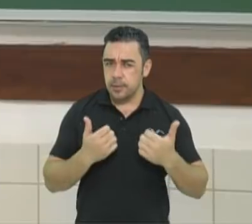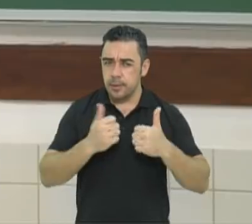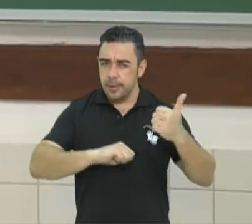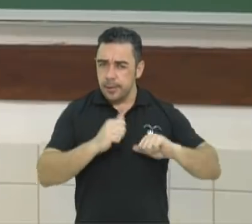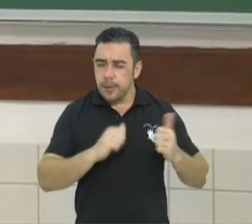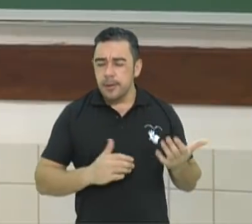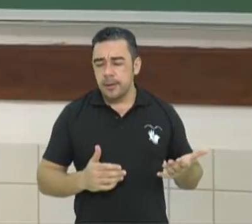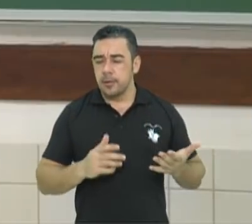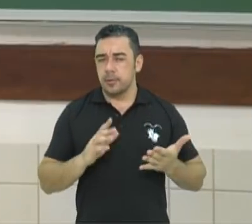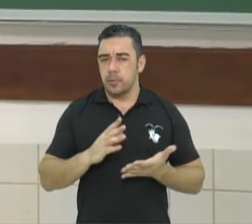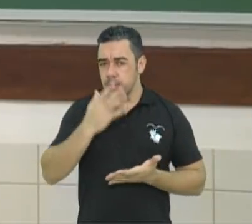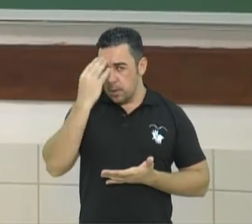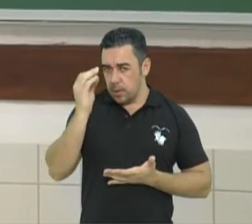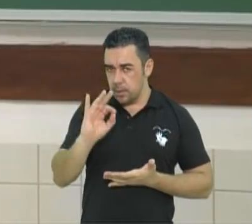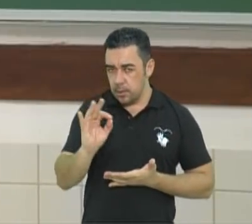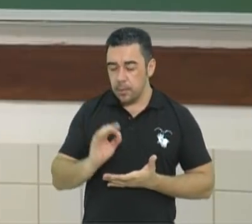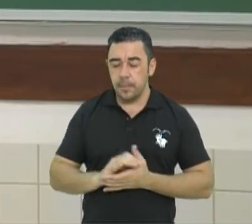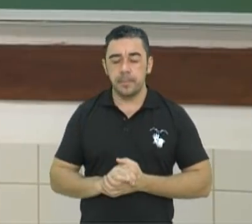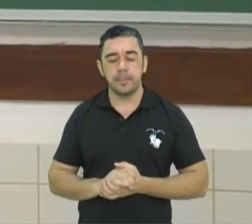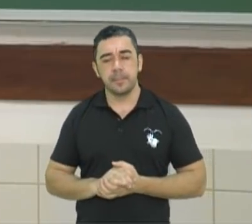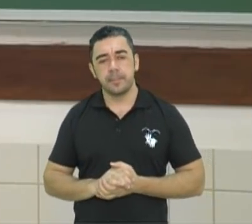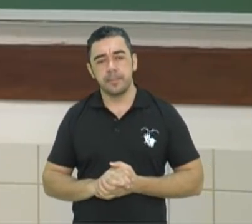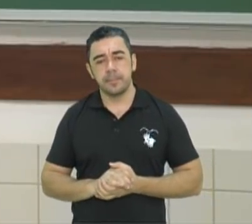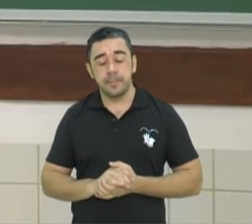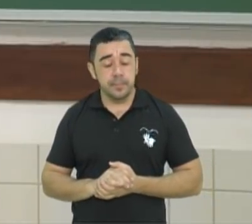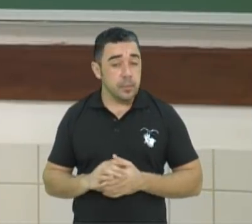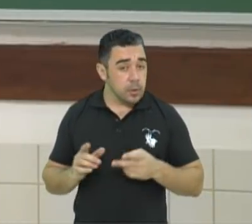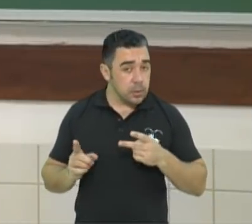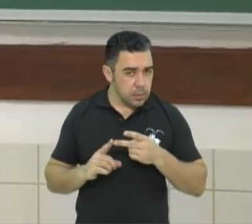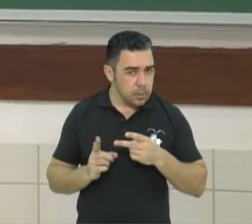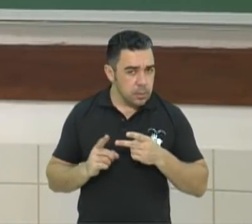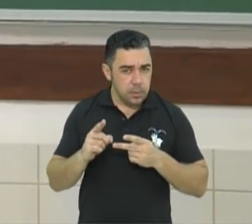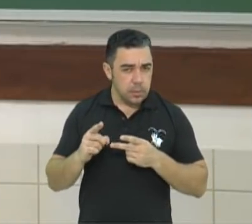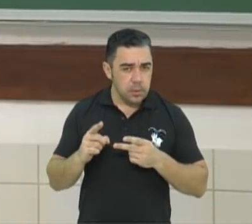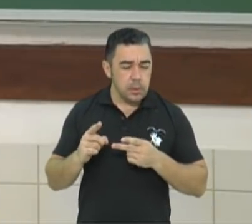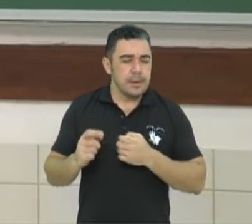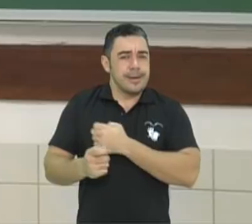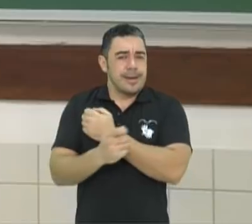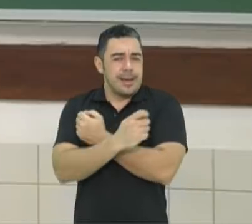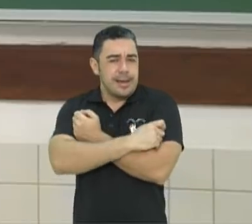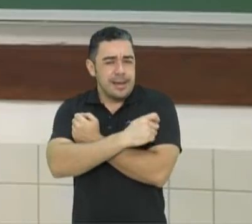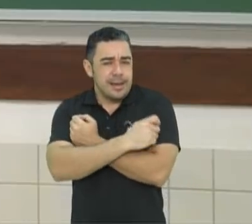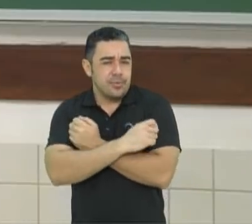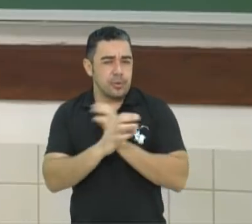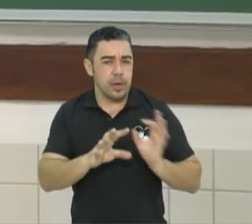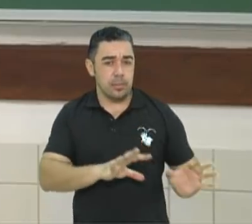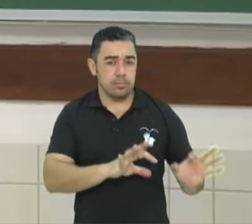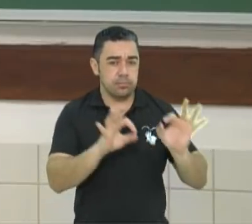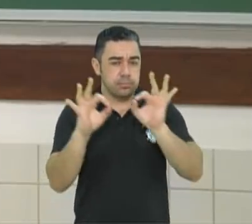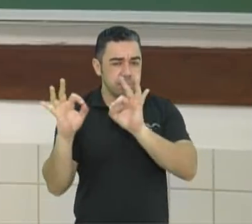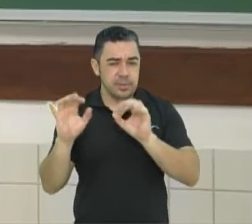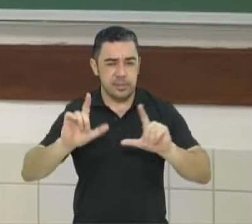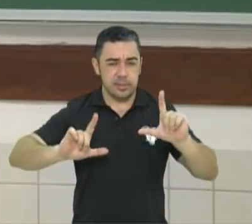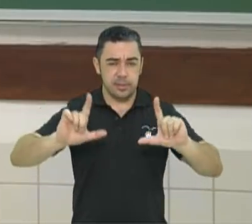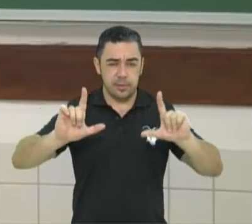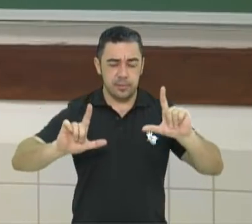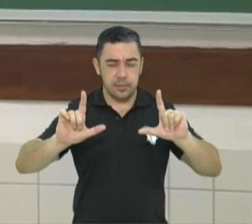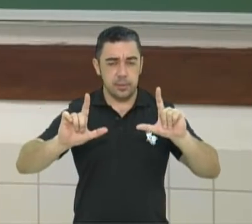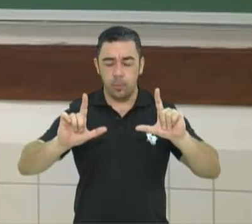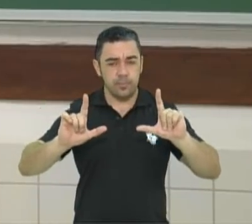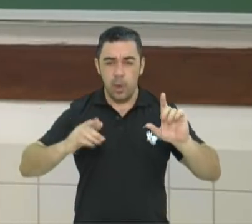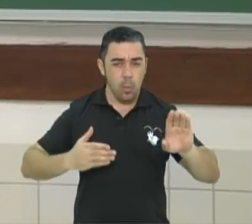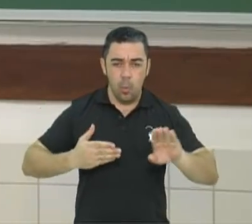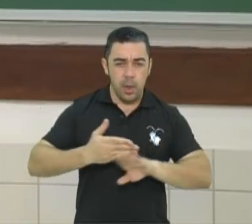nada pendente, certo? E ao aluno que está nos acompanhando pela TV, né, e não